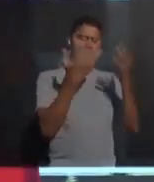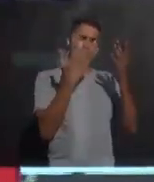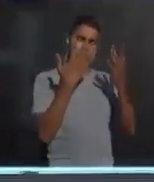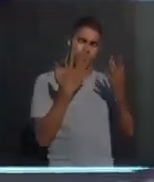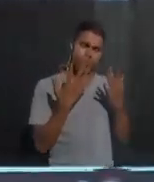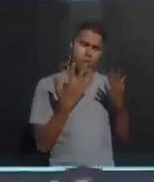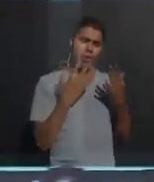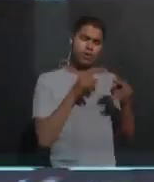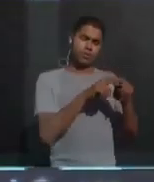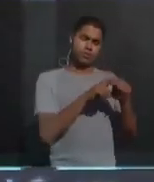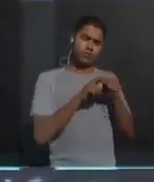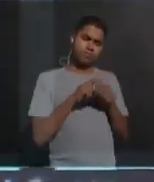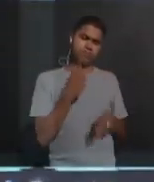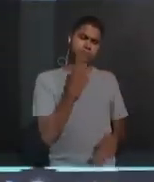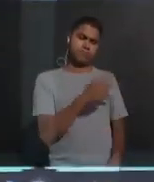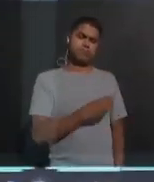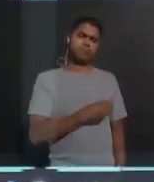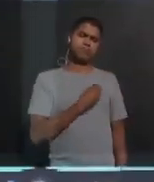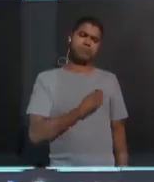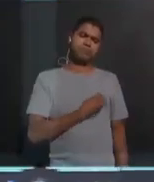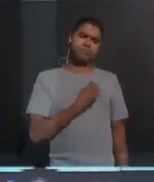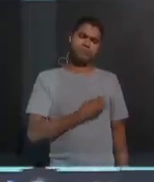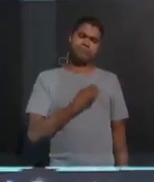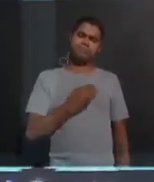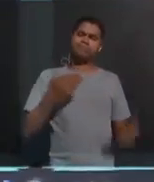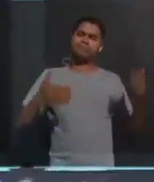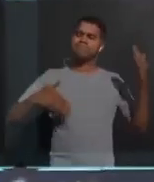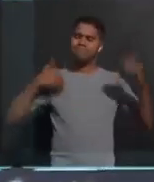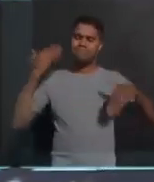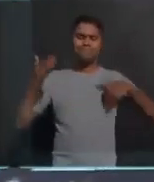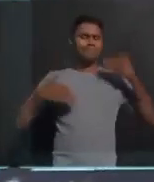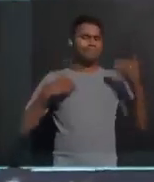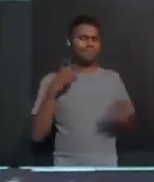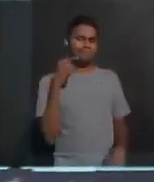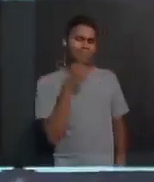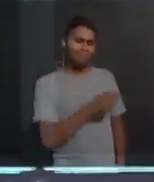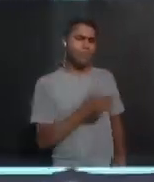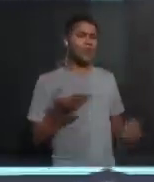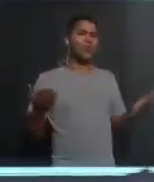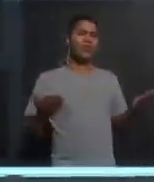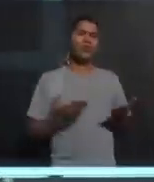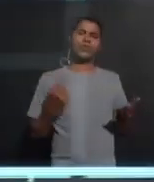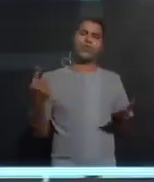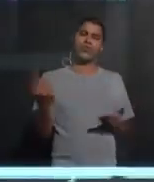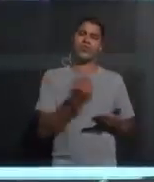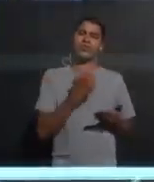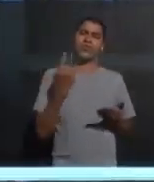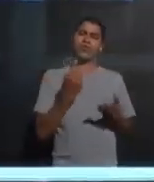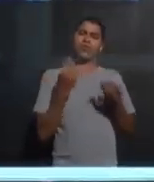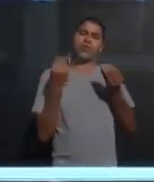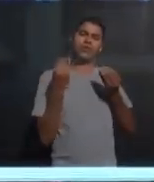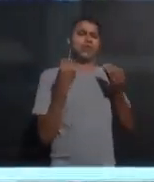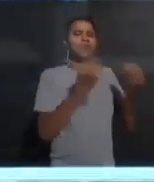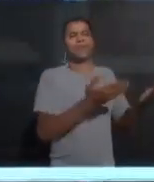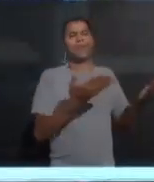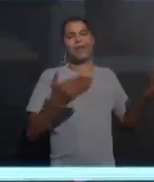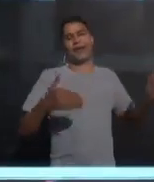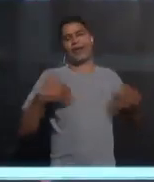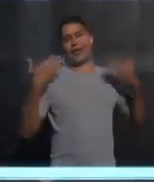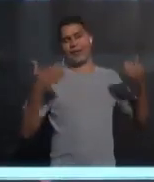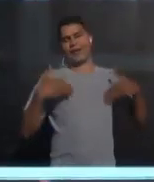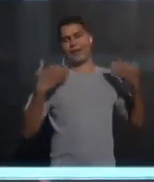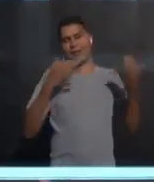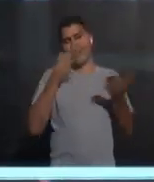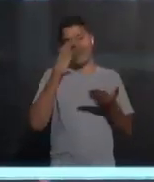através da sua vida com alegria que você tem que hoje nós queremos dar alegria pra você com